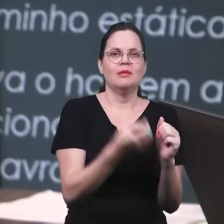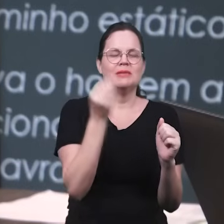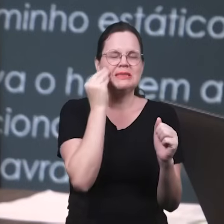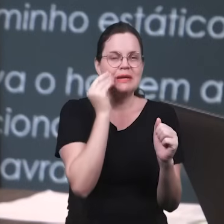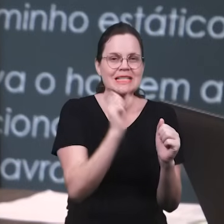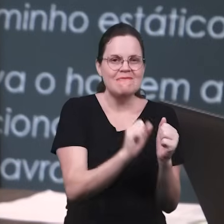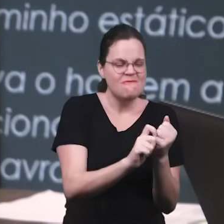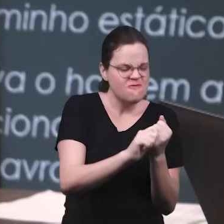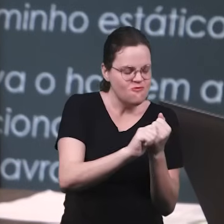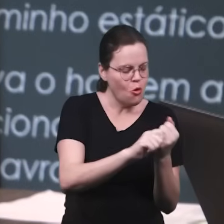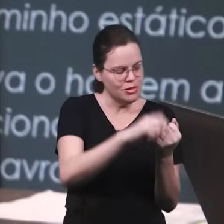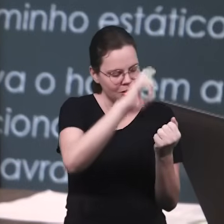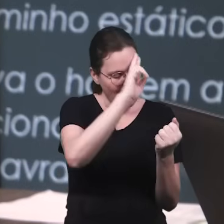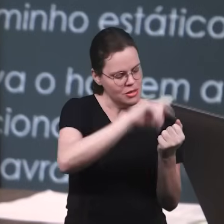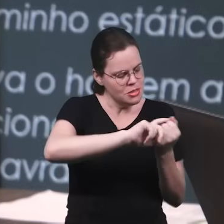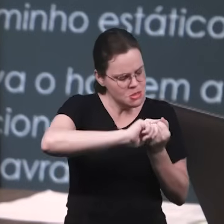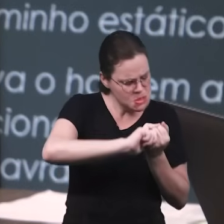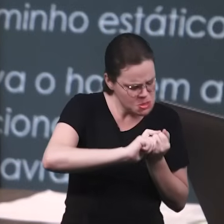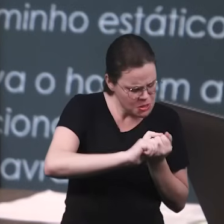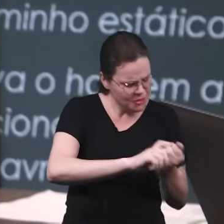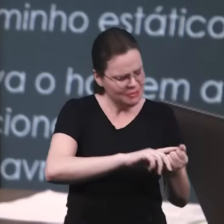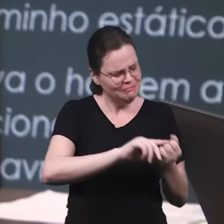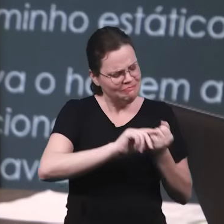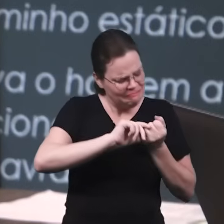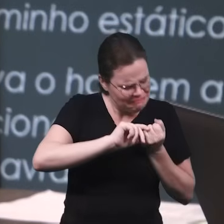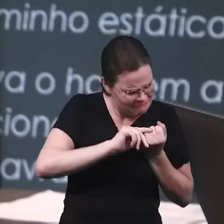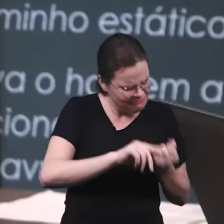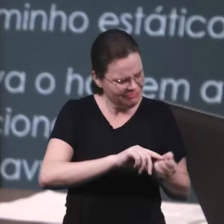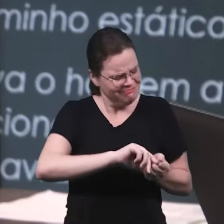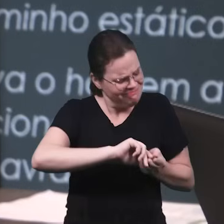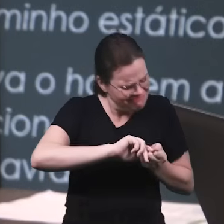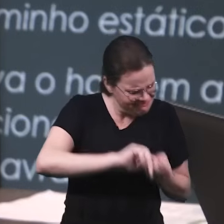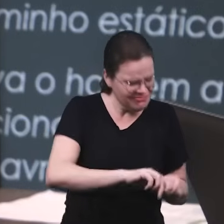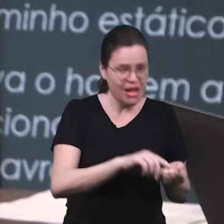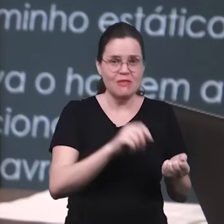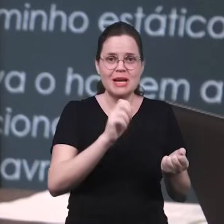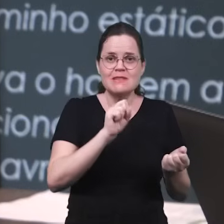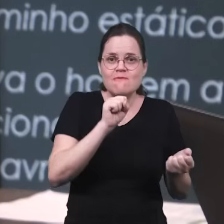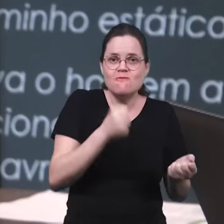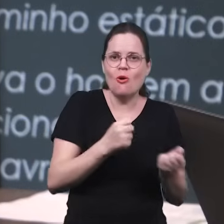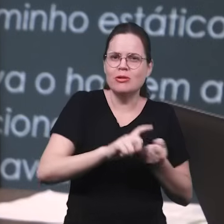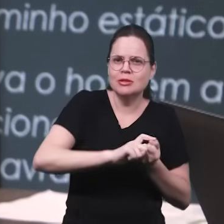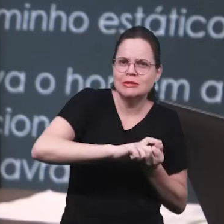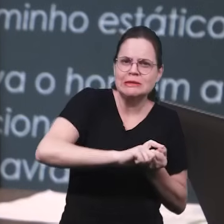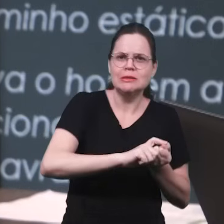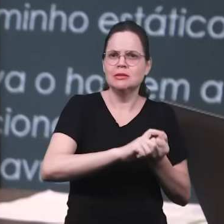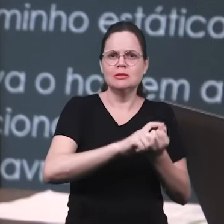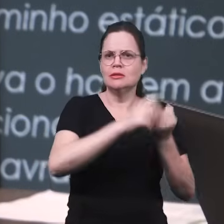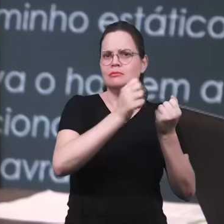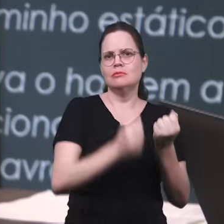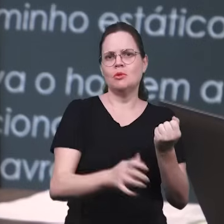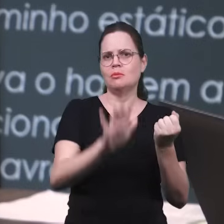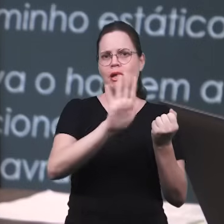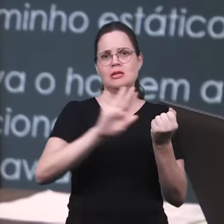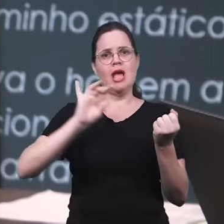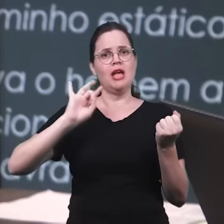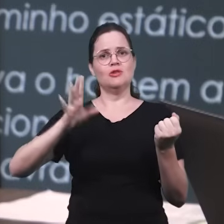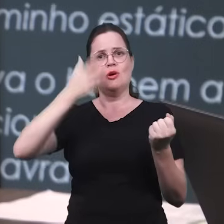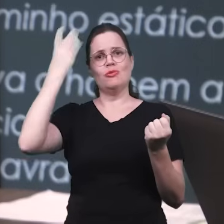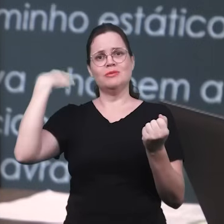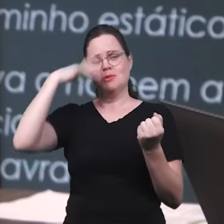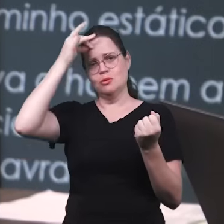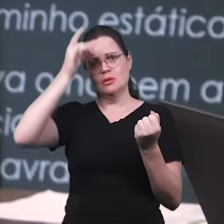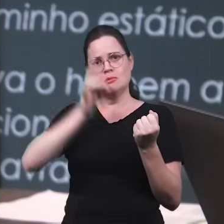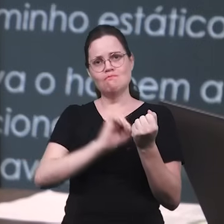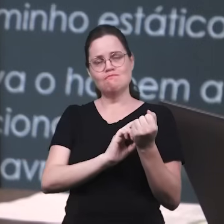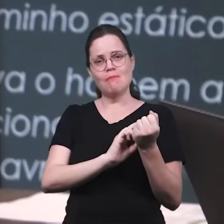para compreender algo que ele não precisa se esforçar. Ele precisa apenas deixar o Espírito Santo governar.